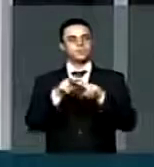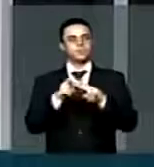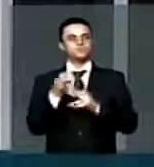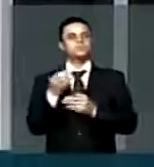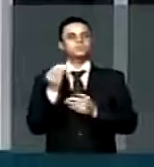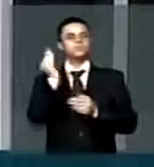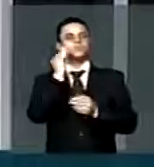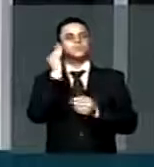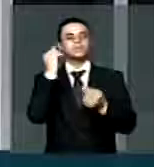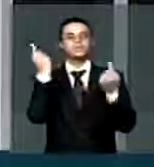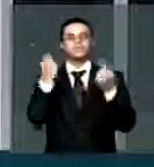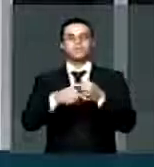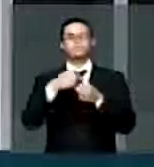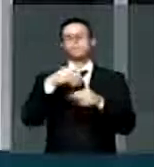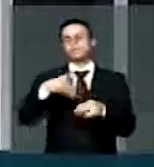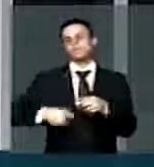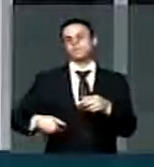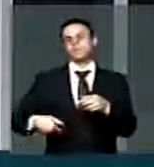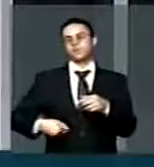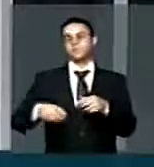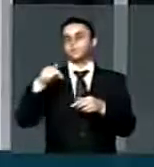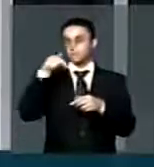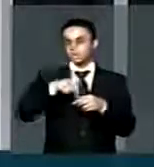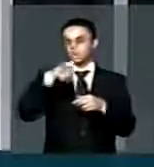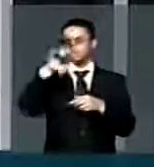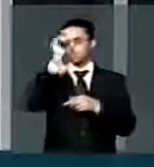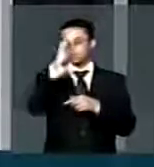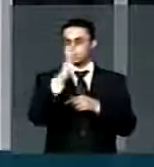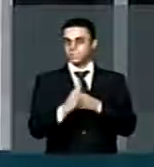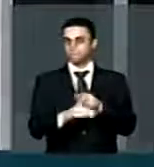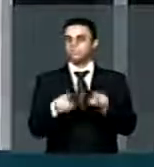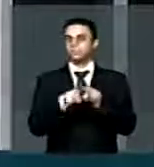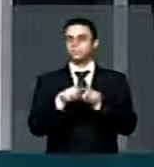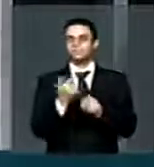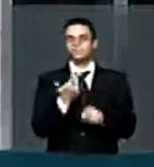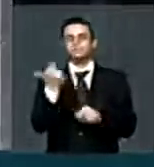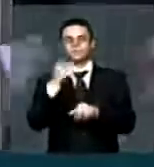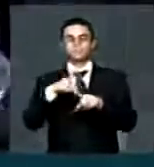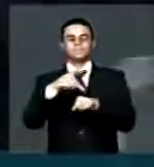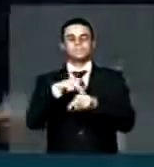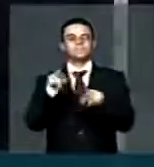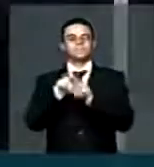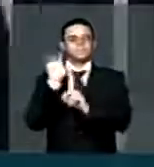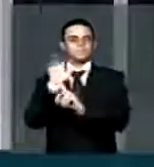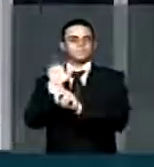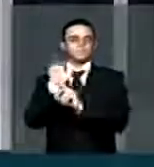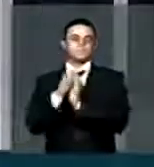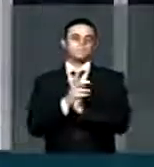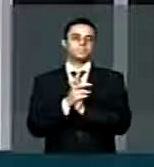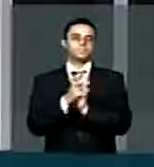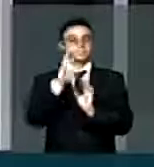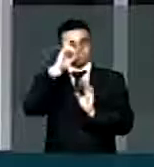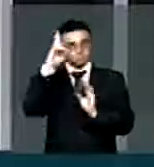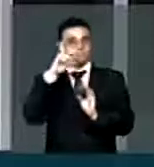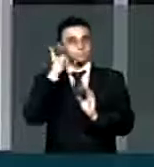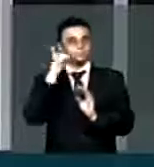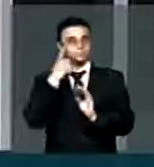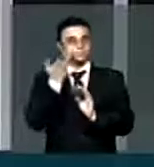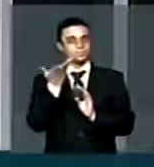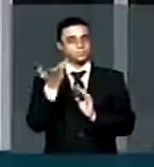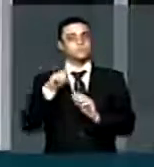combate à fome, tanto em âmbito nacional como internacional. Senhoras e senhores